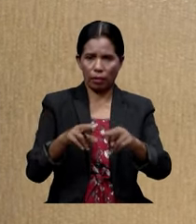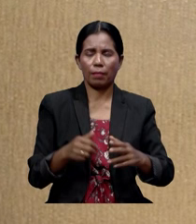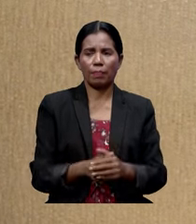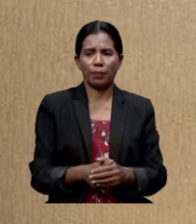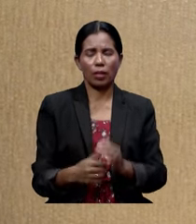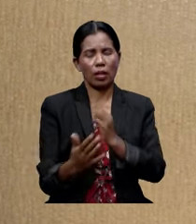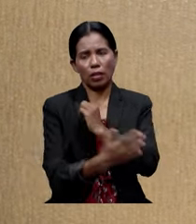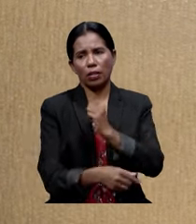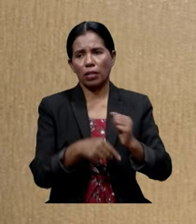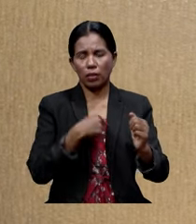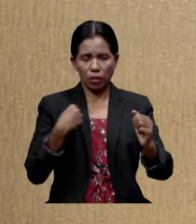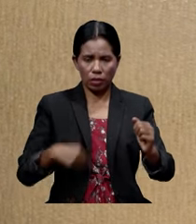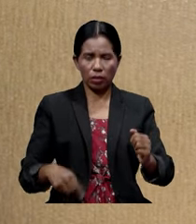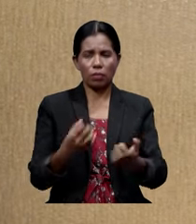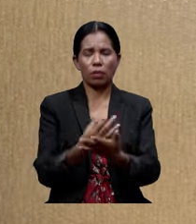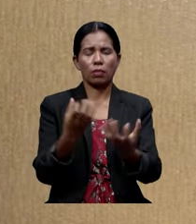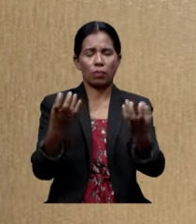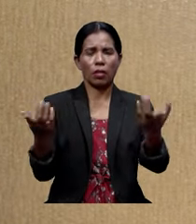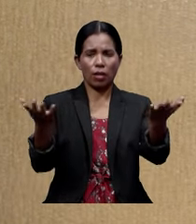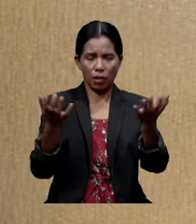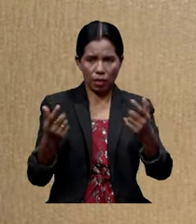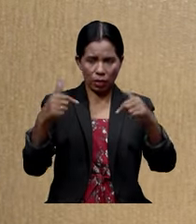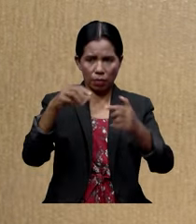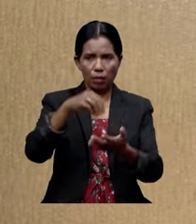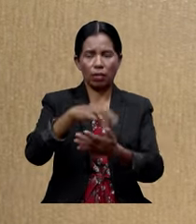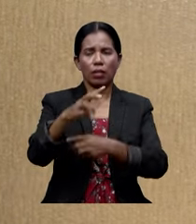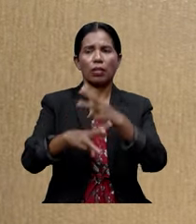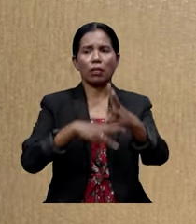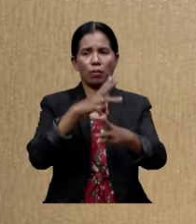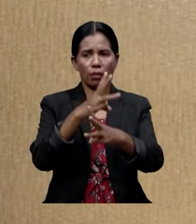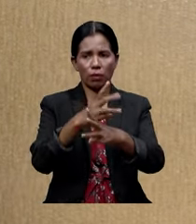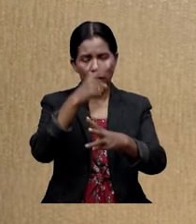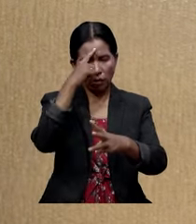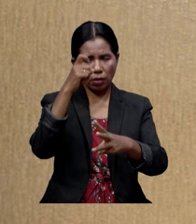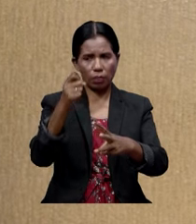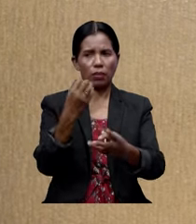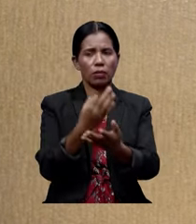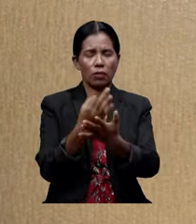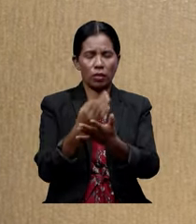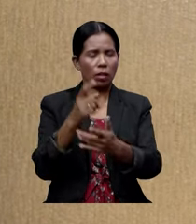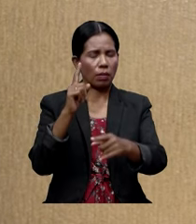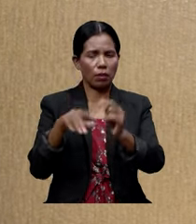Rise in China, mas os ambaras e cara investe. Também se investe mundo toma. Também os são lá bem raio uma.